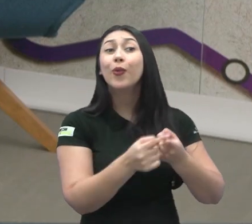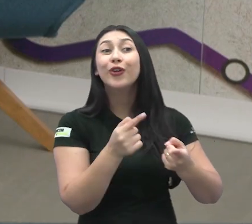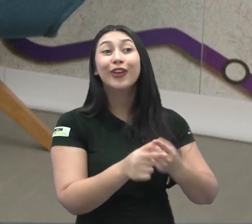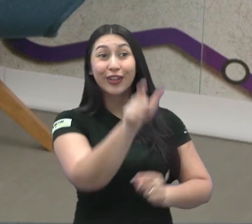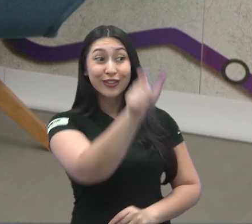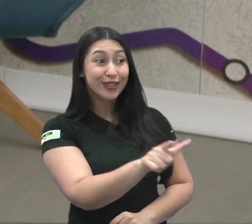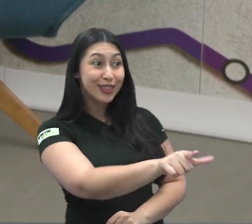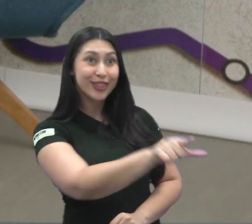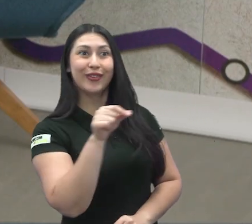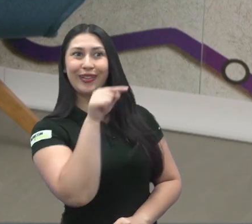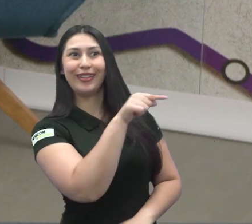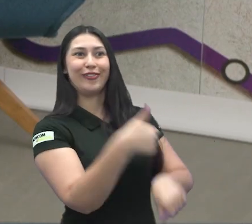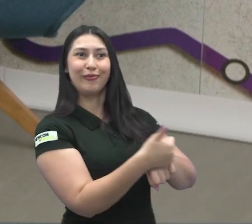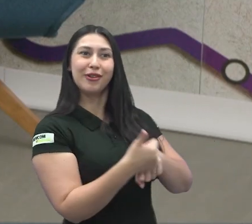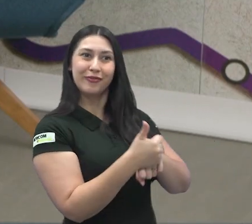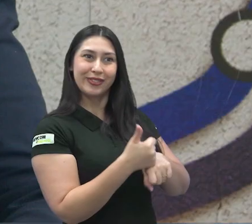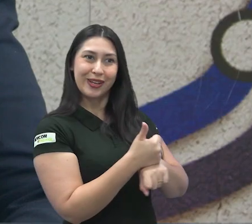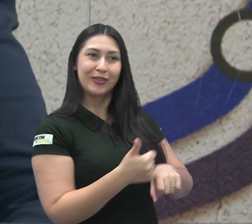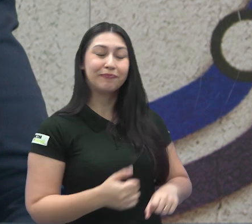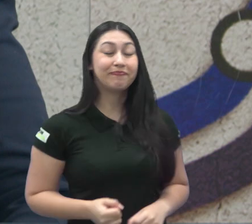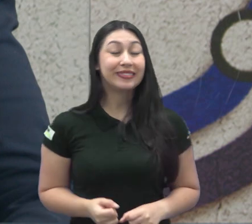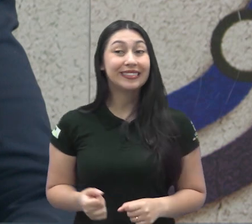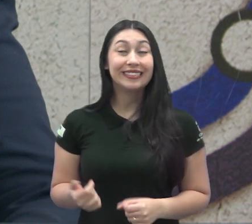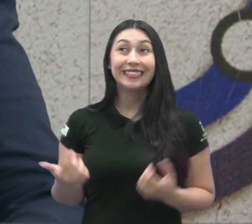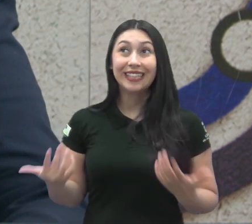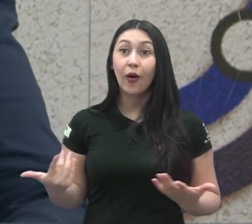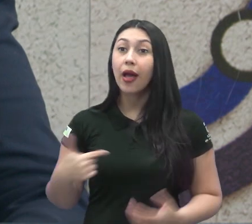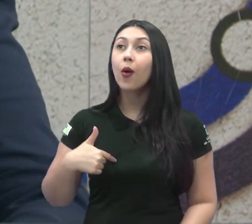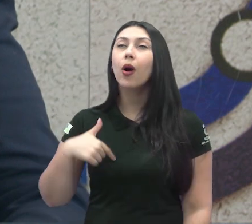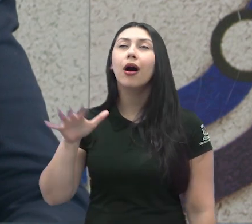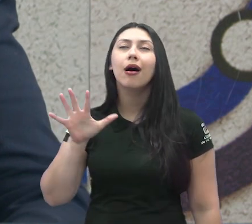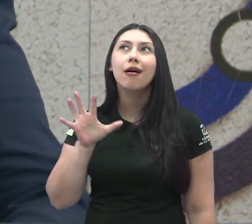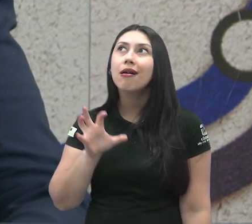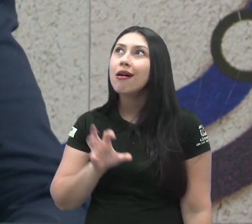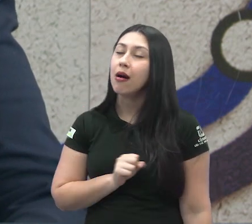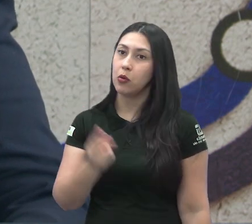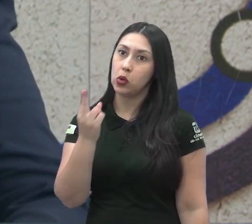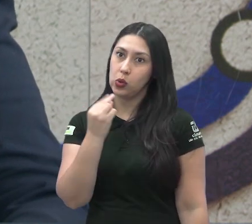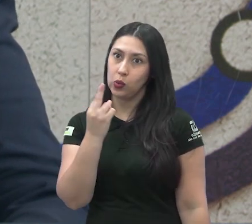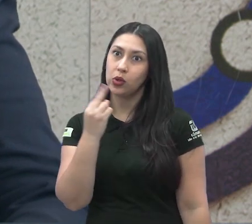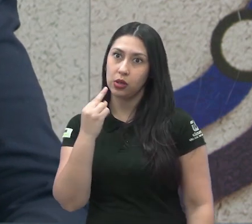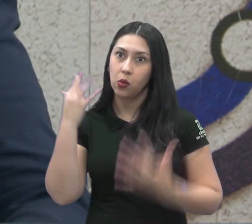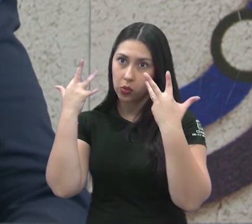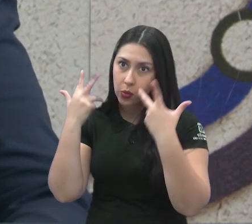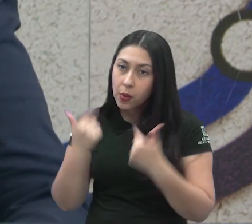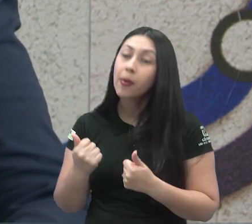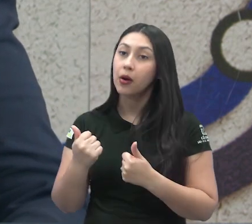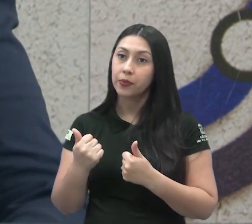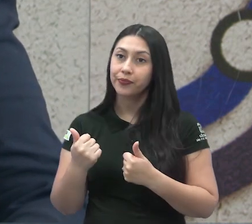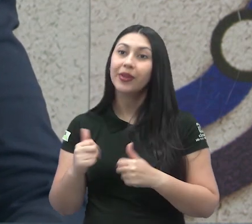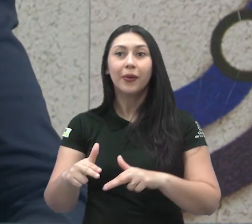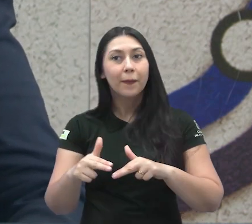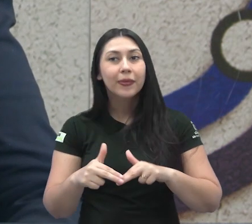seguir nessa carreira. Olha, eu amo nutrição animal, sou apaixonada, né? Tanto que eu